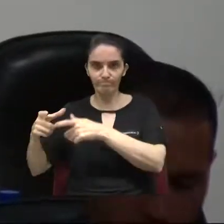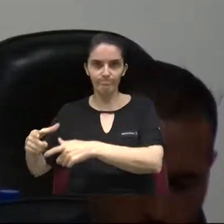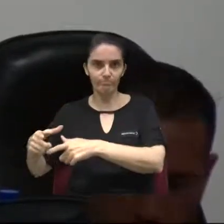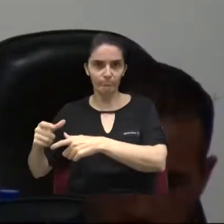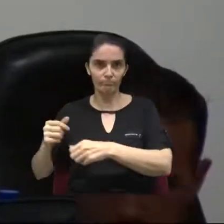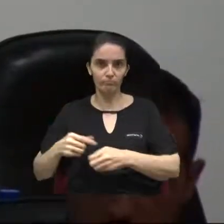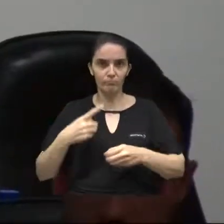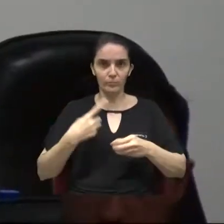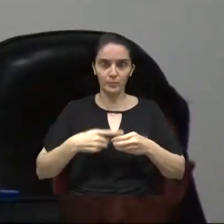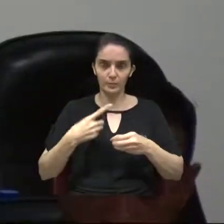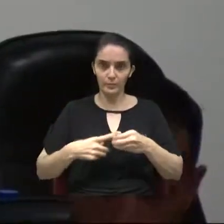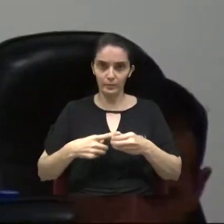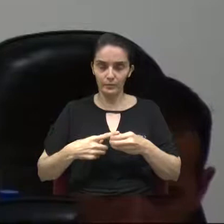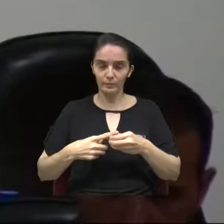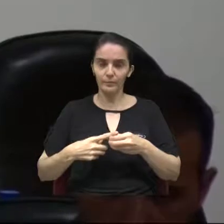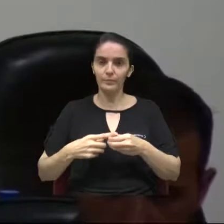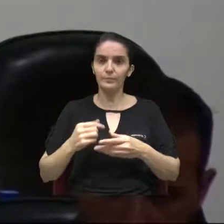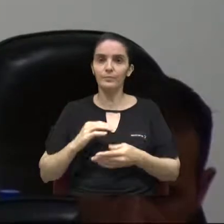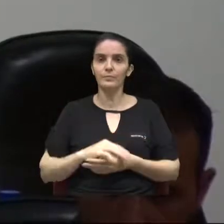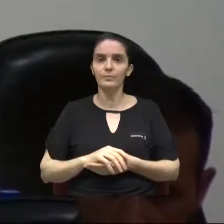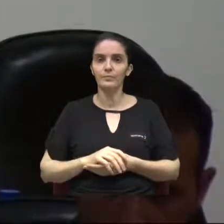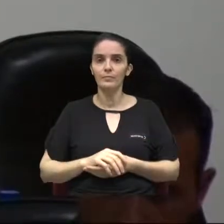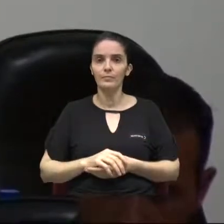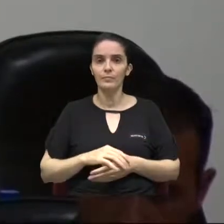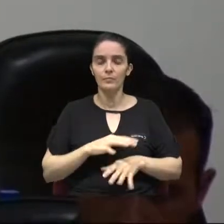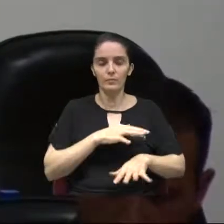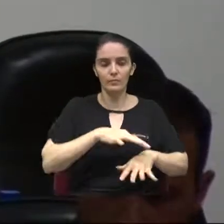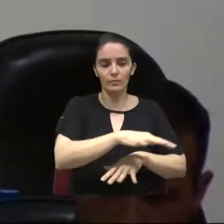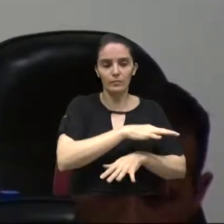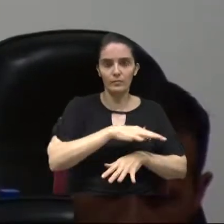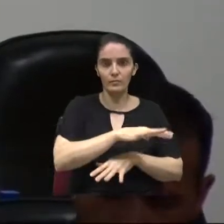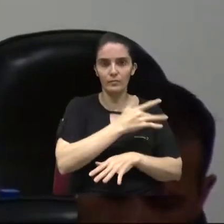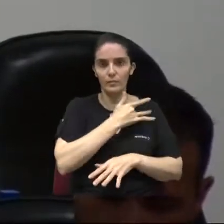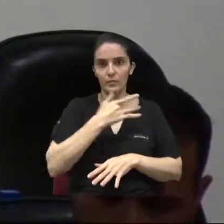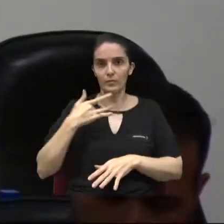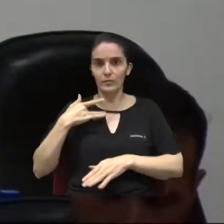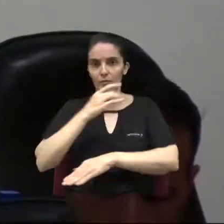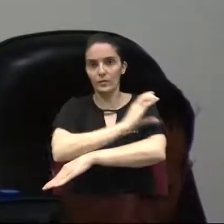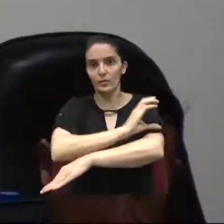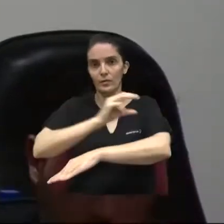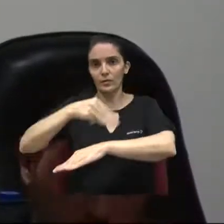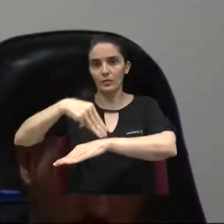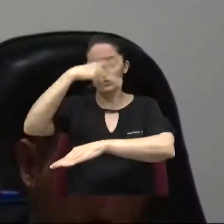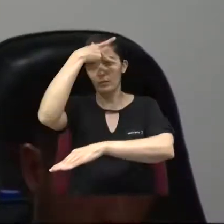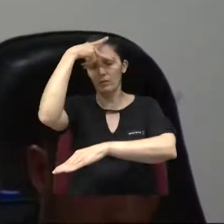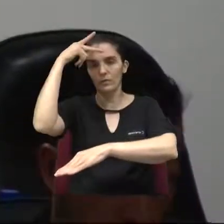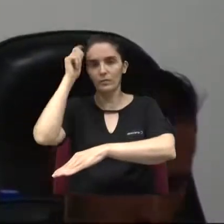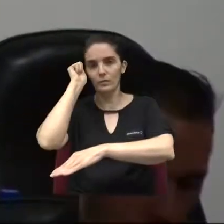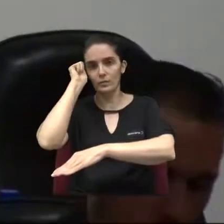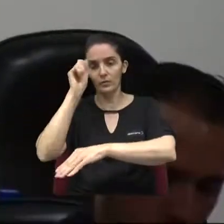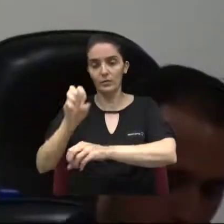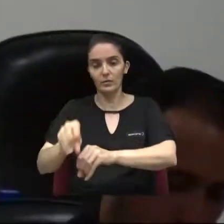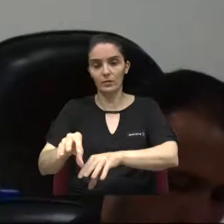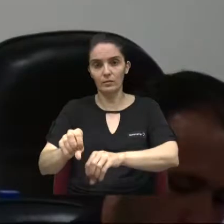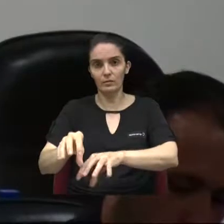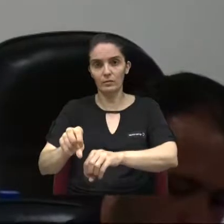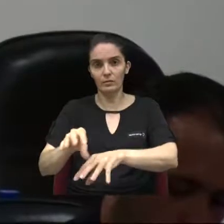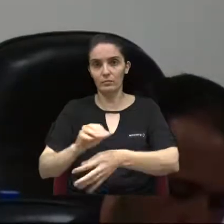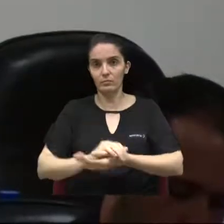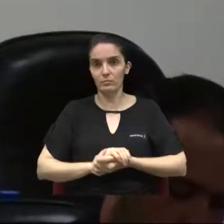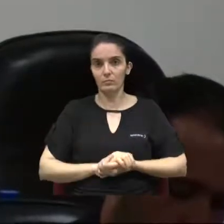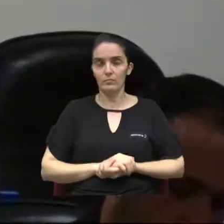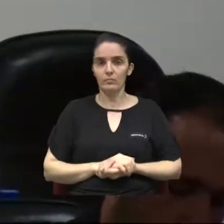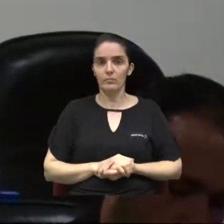os municípios, no município, a Rede da Saúde, a Guarda Municipal, CEPROSOM, Prefeitura e Educação. Na